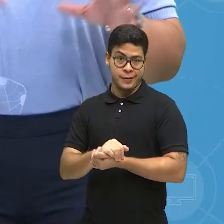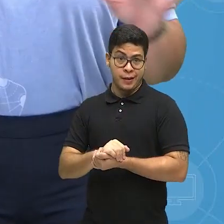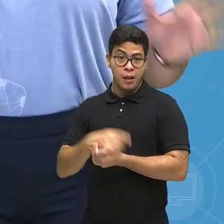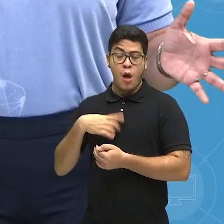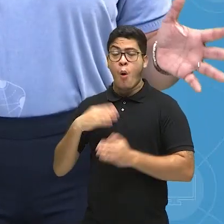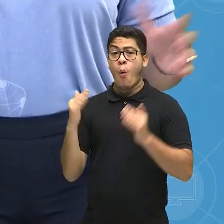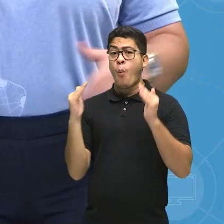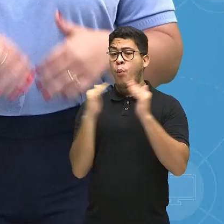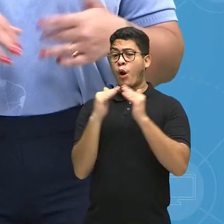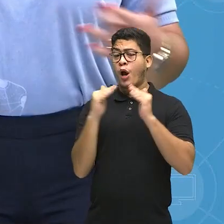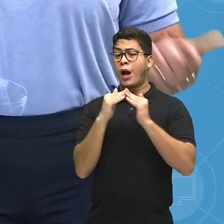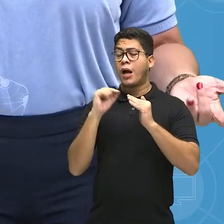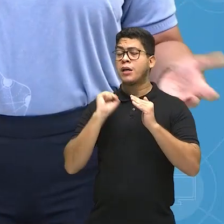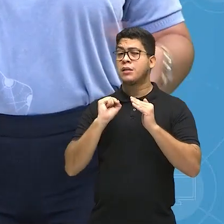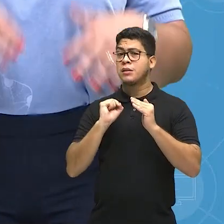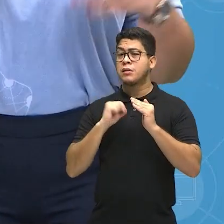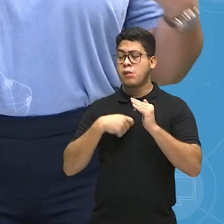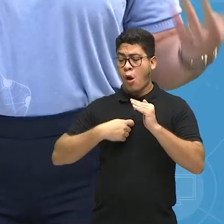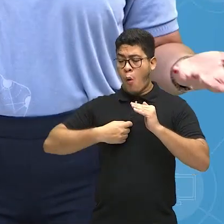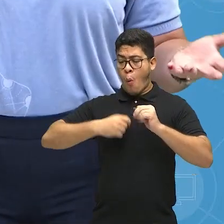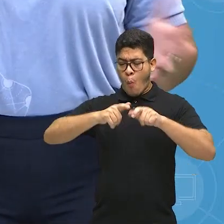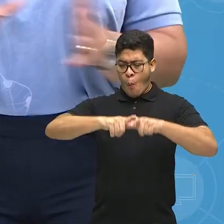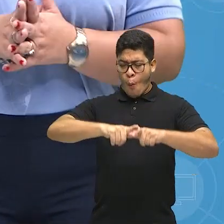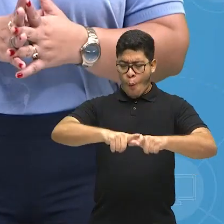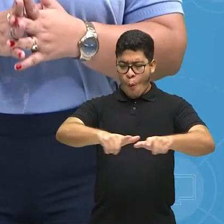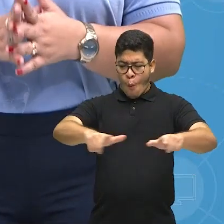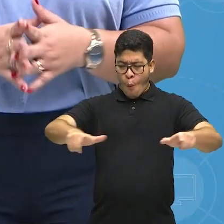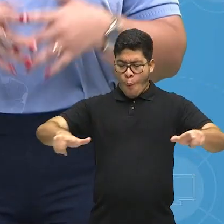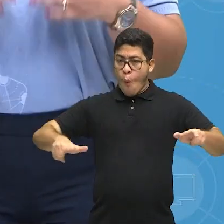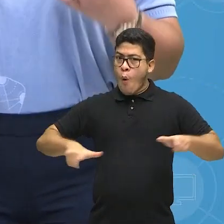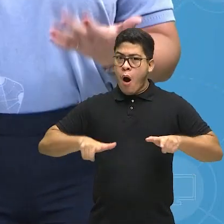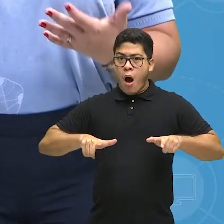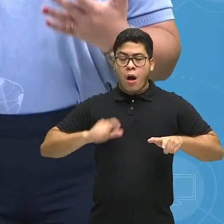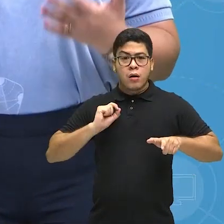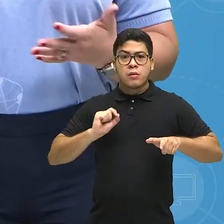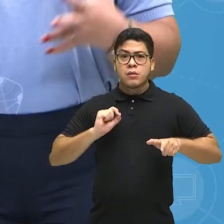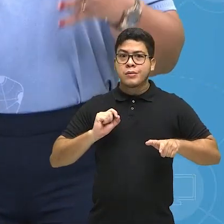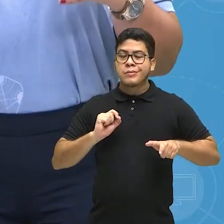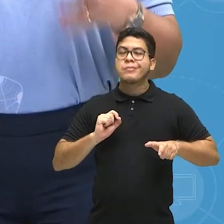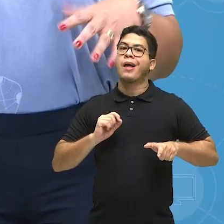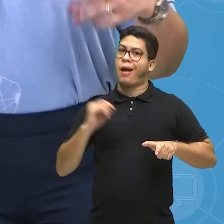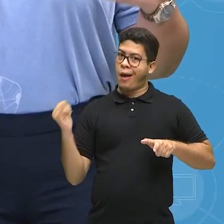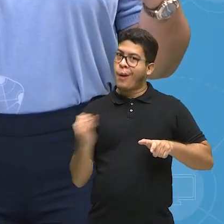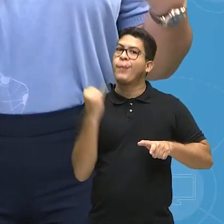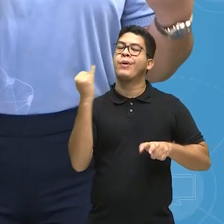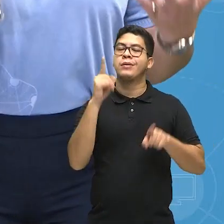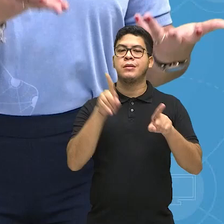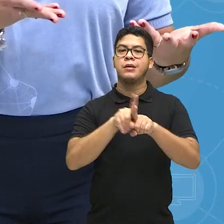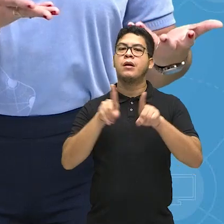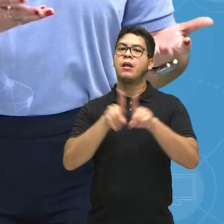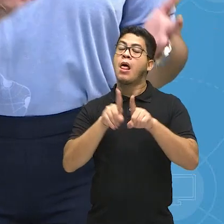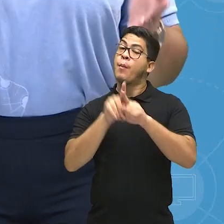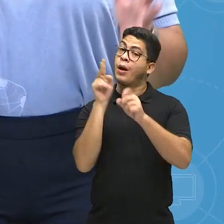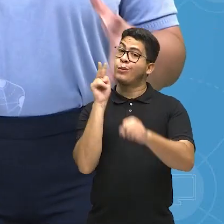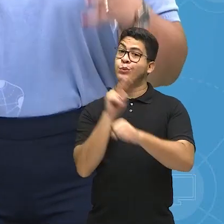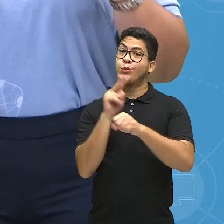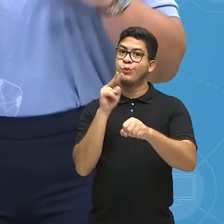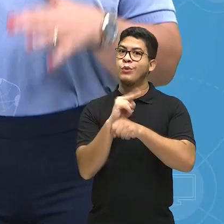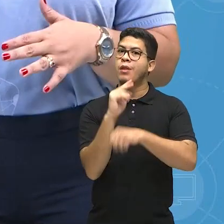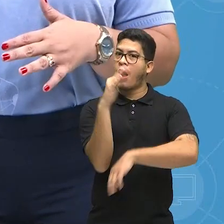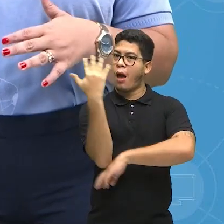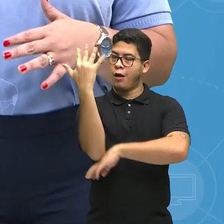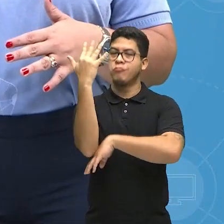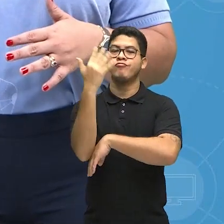não tenha folha, que não tenha terra, que não tenha mato. Mas é importante que, se a gente não pode ter isso em casa, a gente